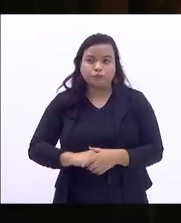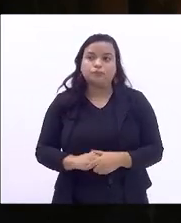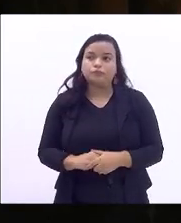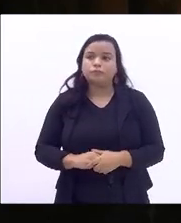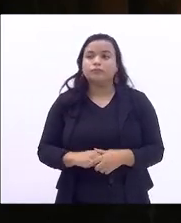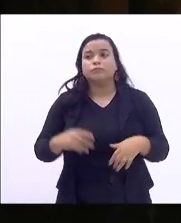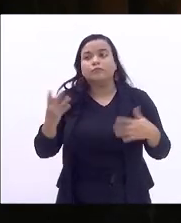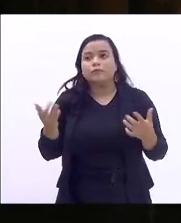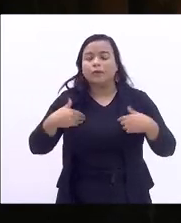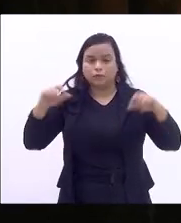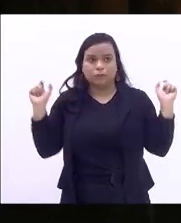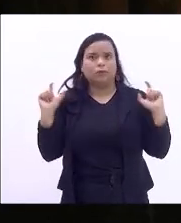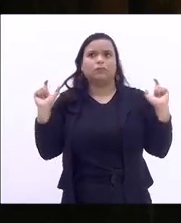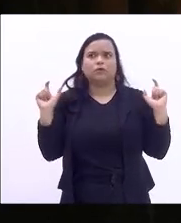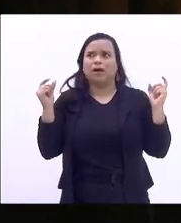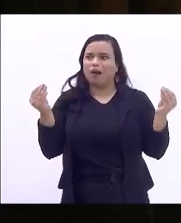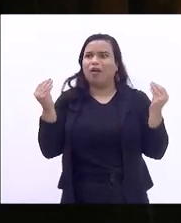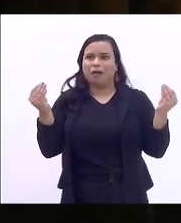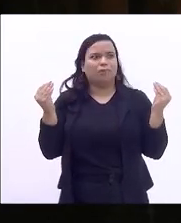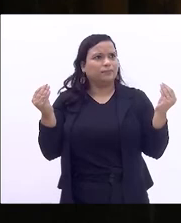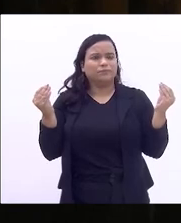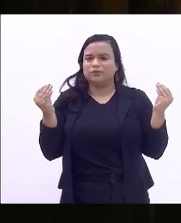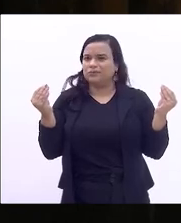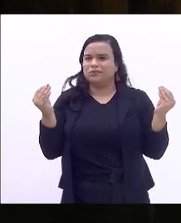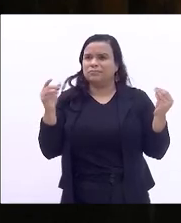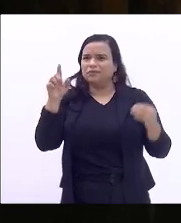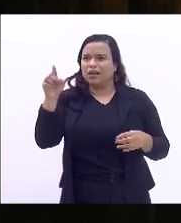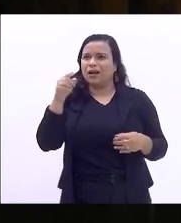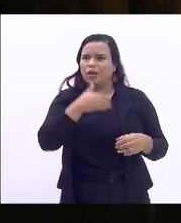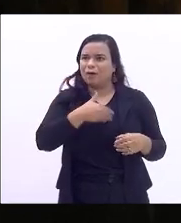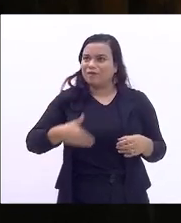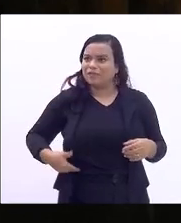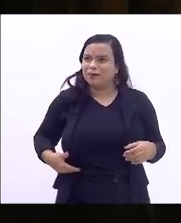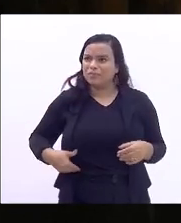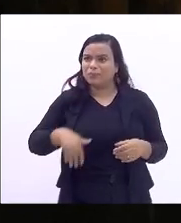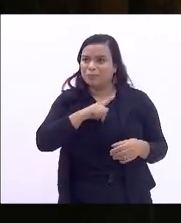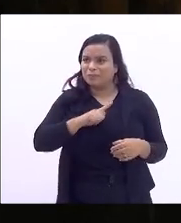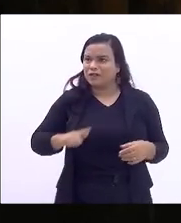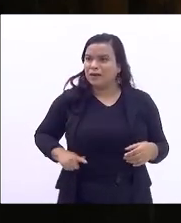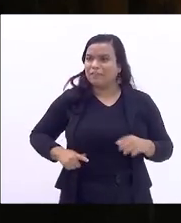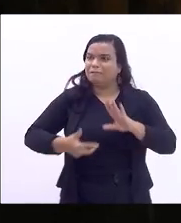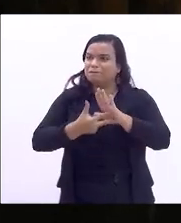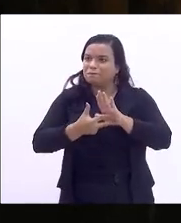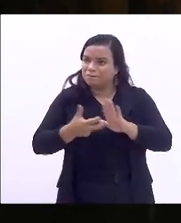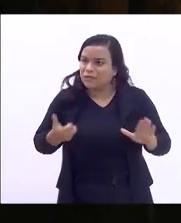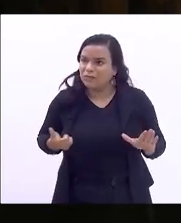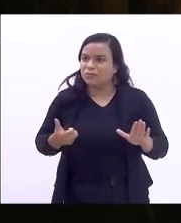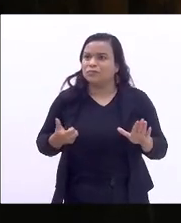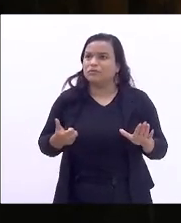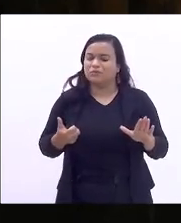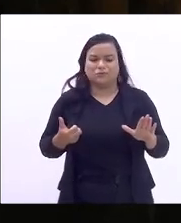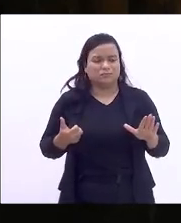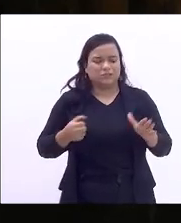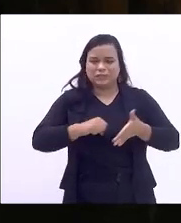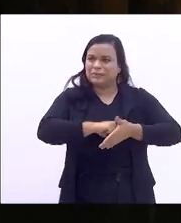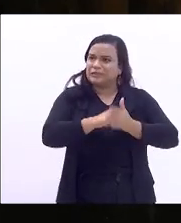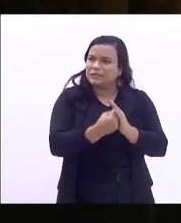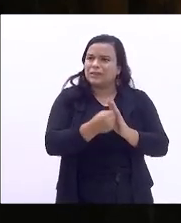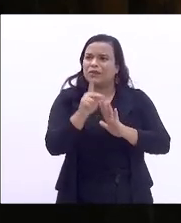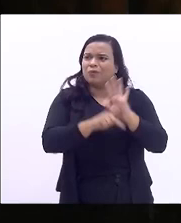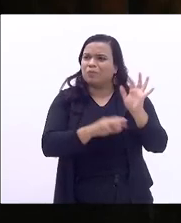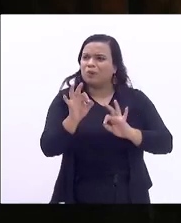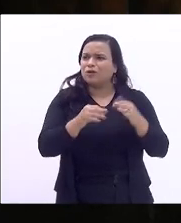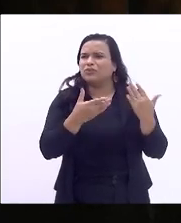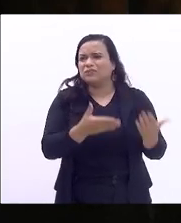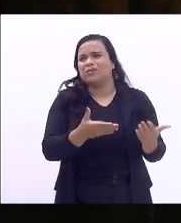eu fiquei estarrecida ao ver que o governo vetou um projeto de tamanha importância me